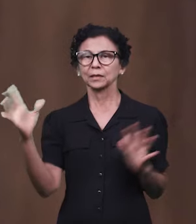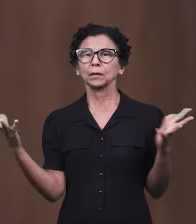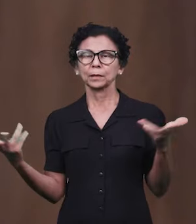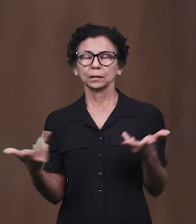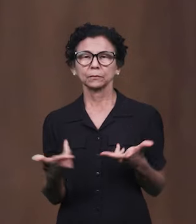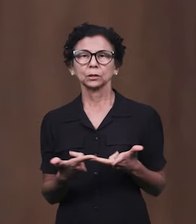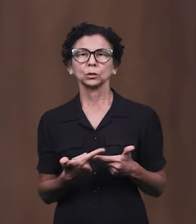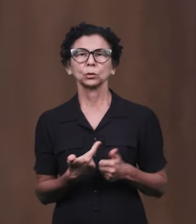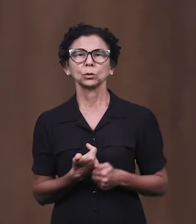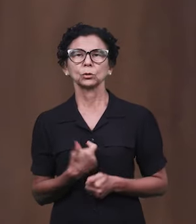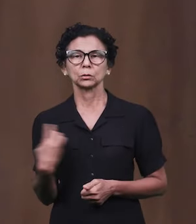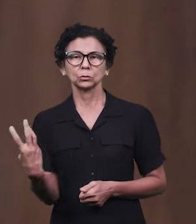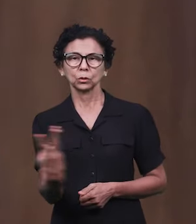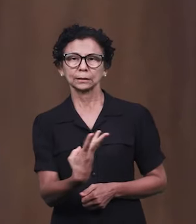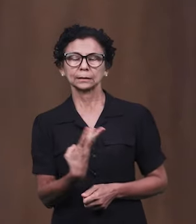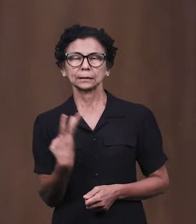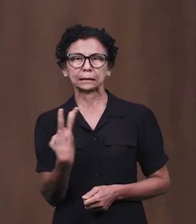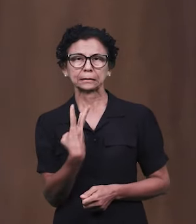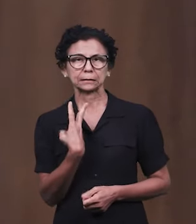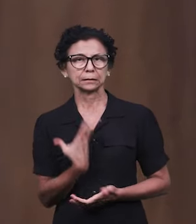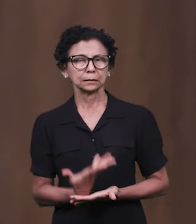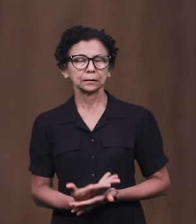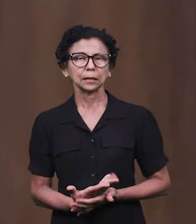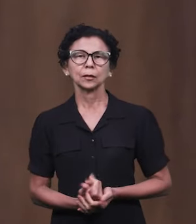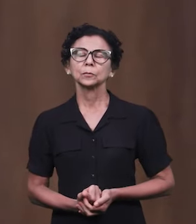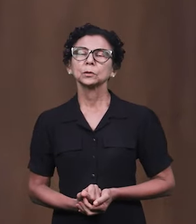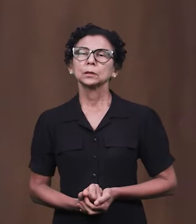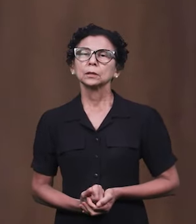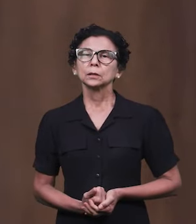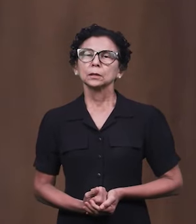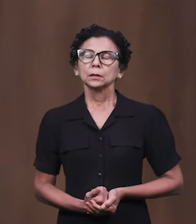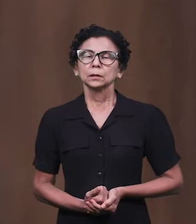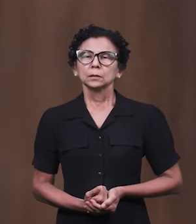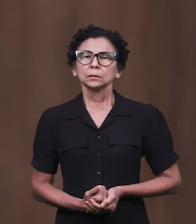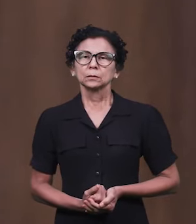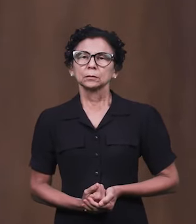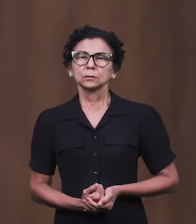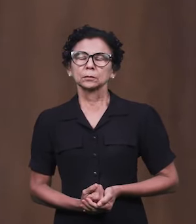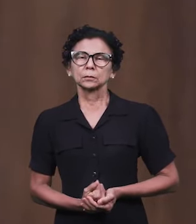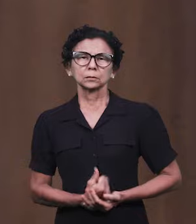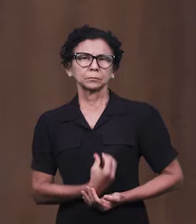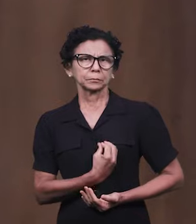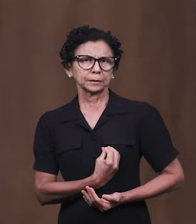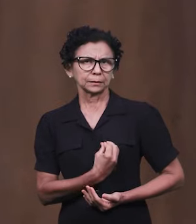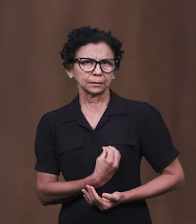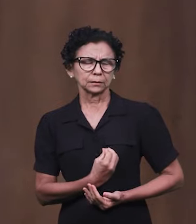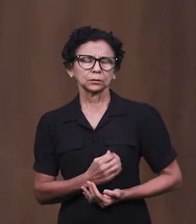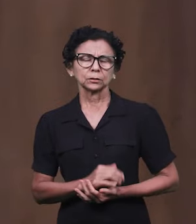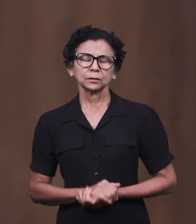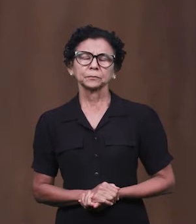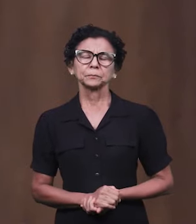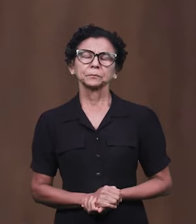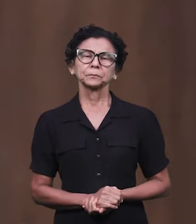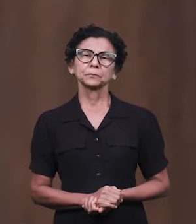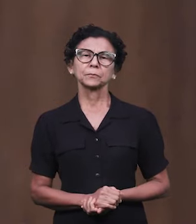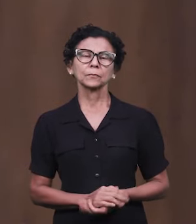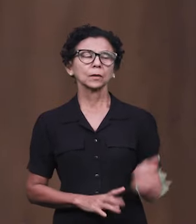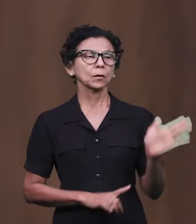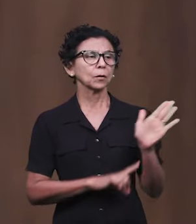nesta causa tão nobre. Vamos agora realizar algumas indagações à doutora Ana, a fim de